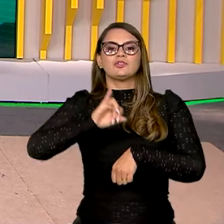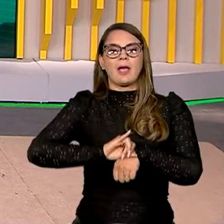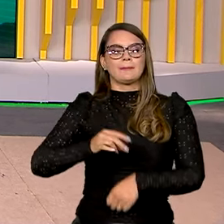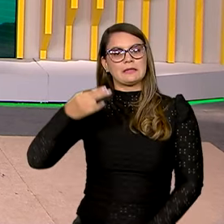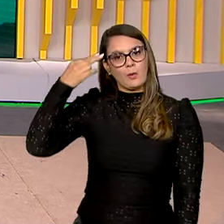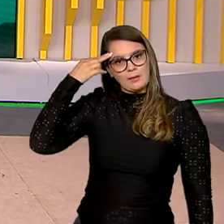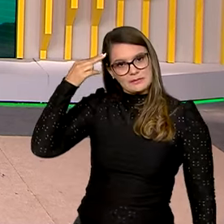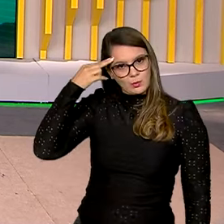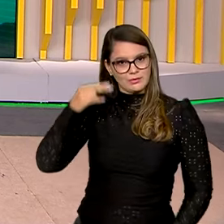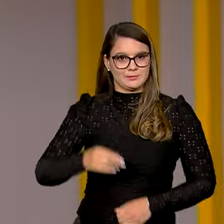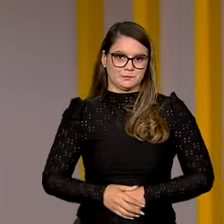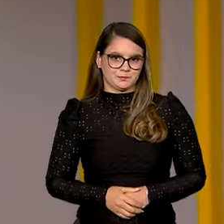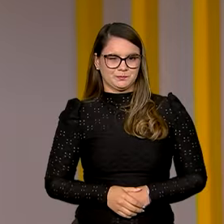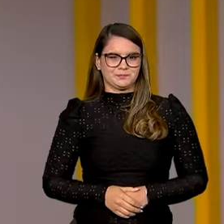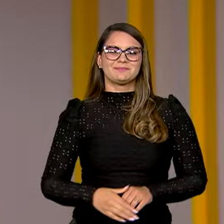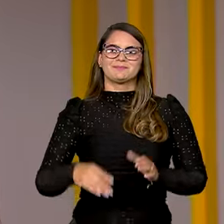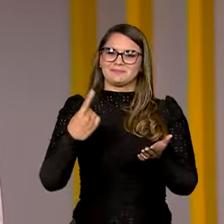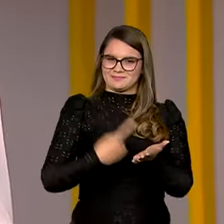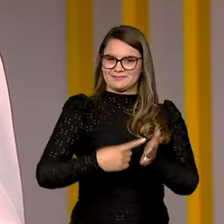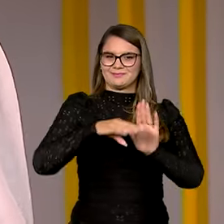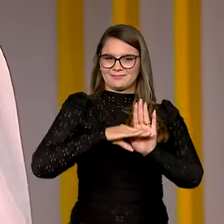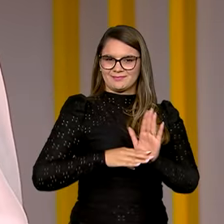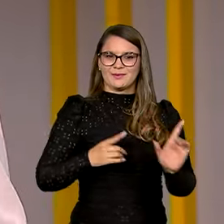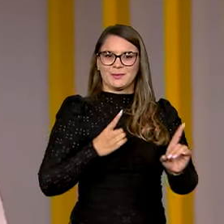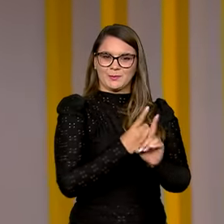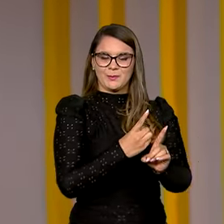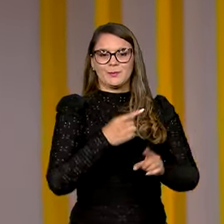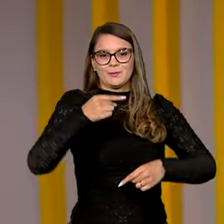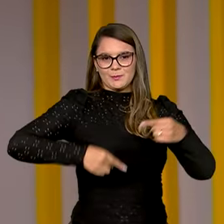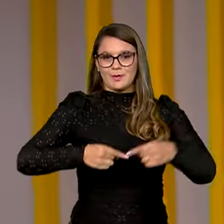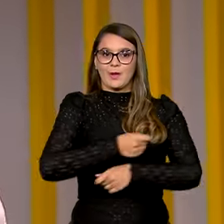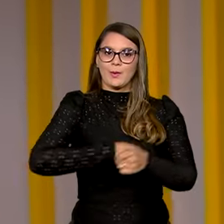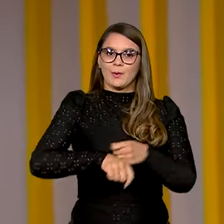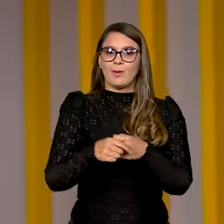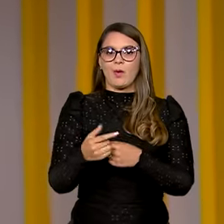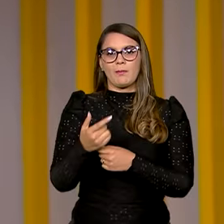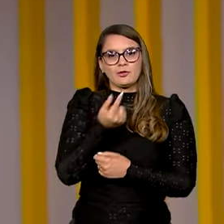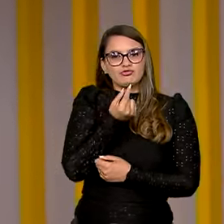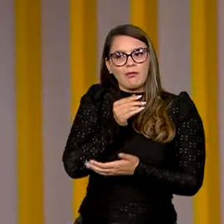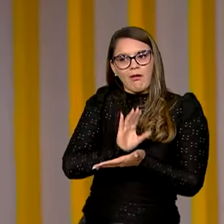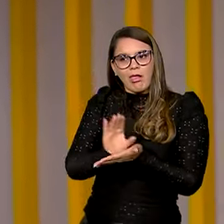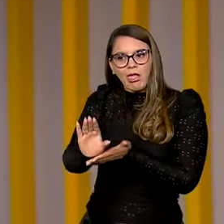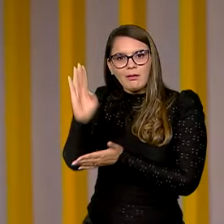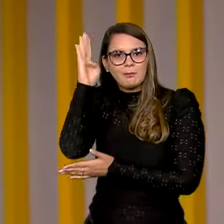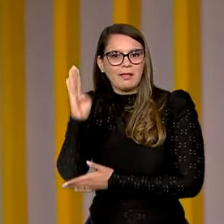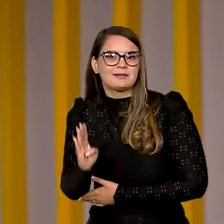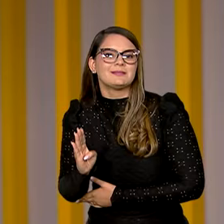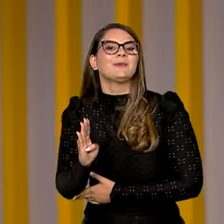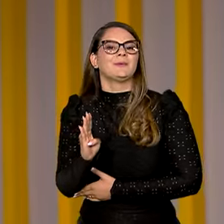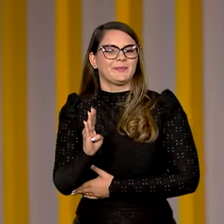Arábia Saudita na agenda encontros políticos e econômicos para atrair recursos e investimentos para o